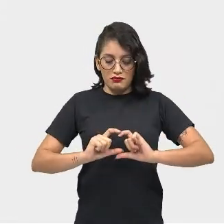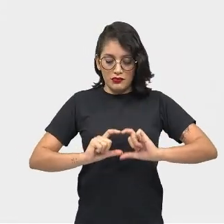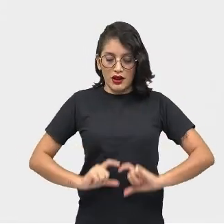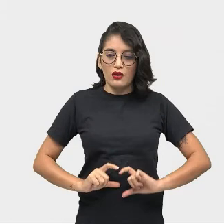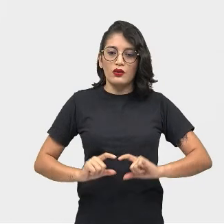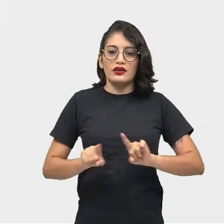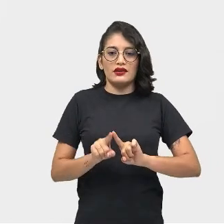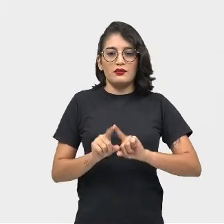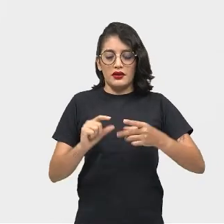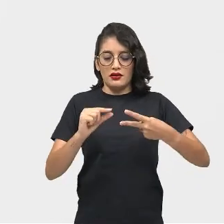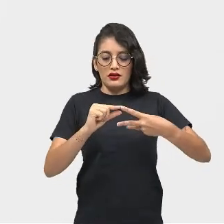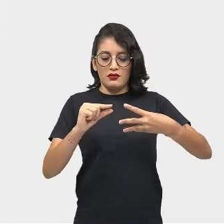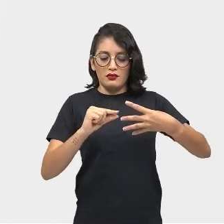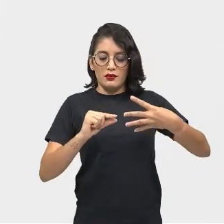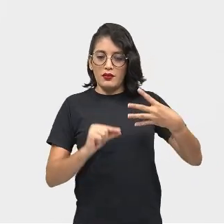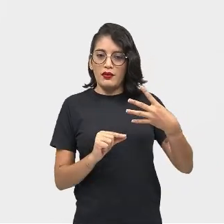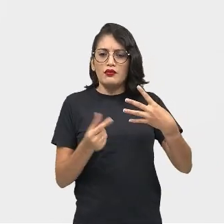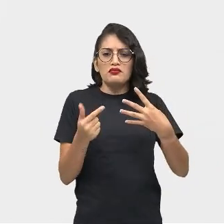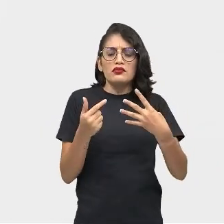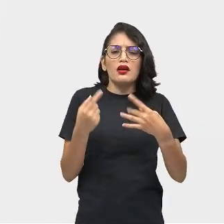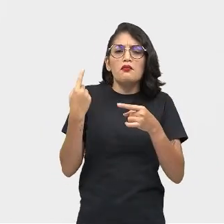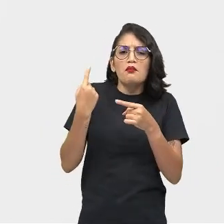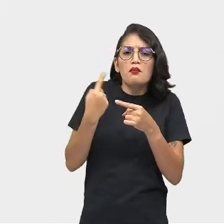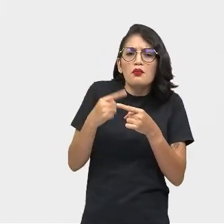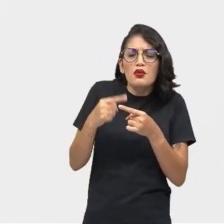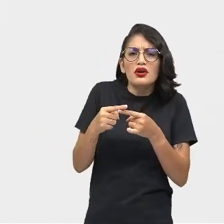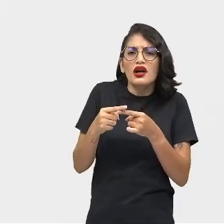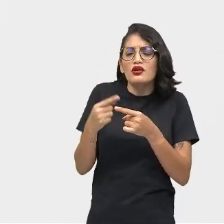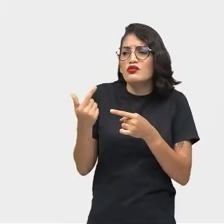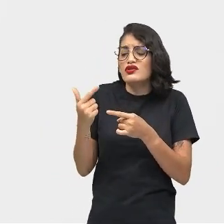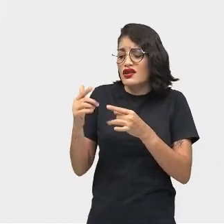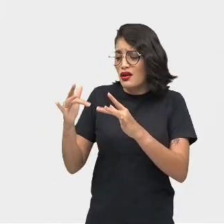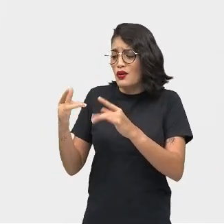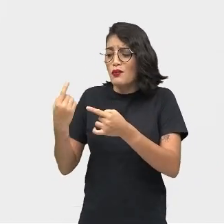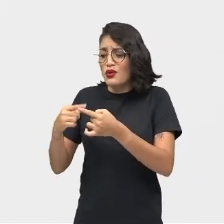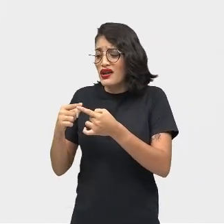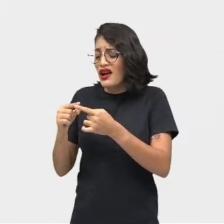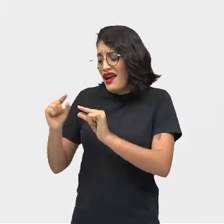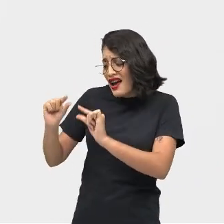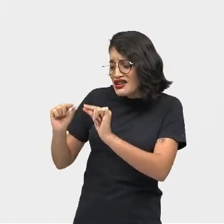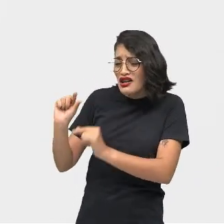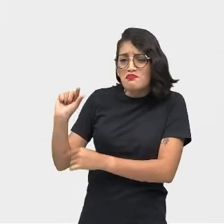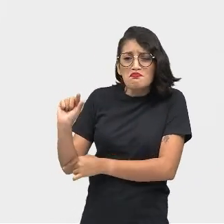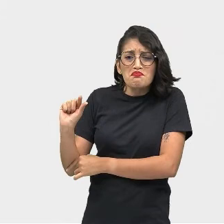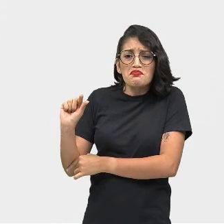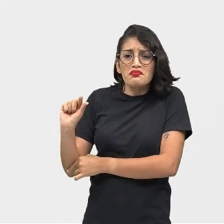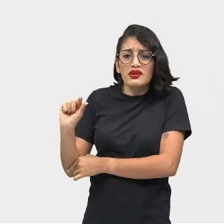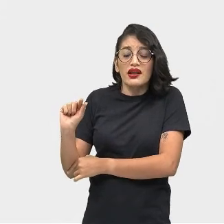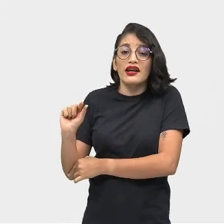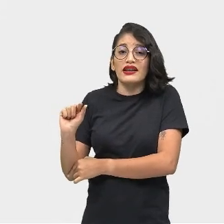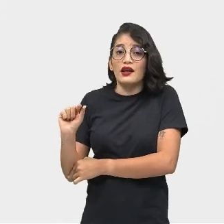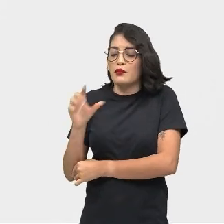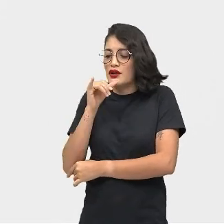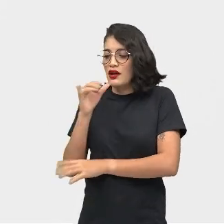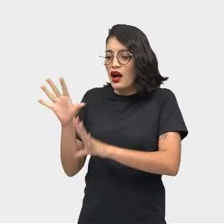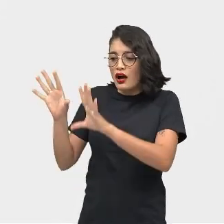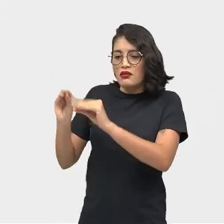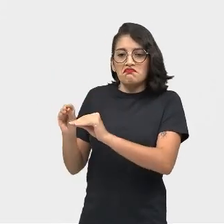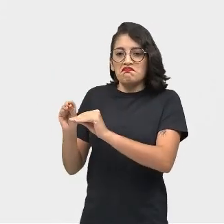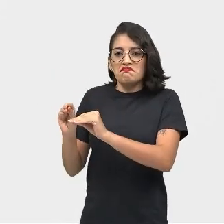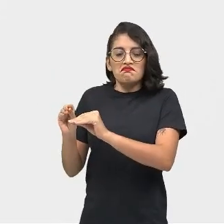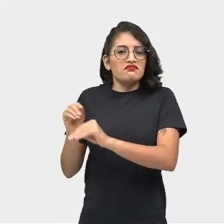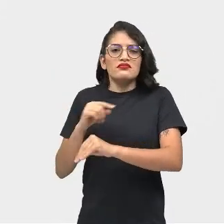observe. E não tinha porque era apenas uma estrela bem pequena, dessas que, quando apagam, ninguém